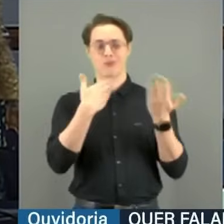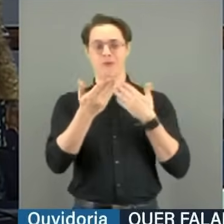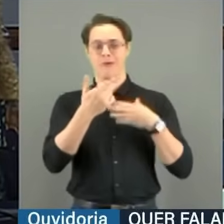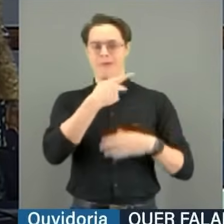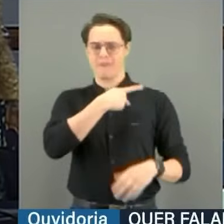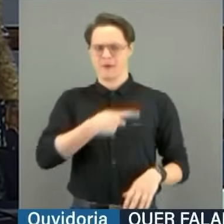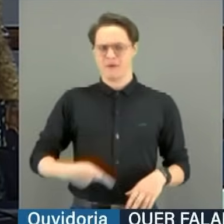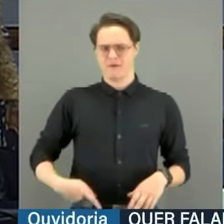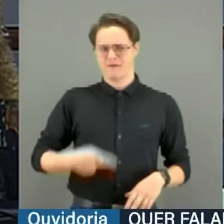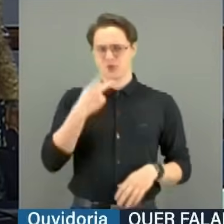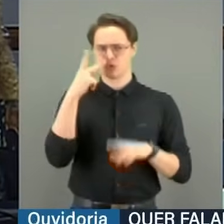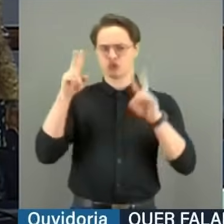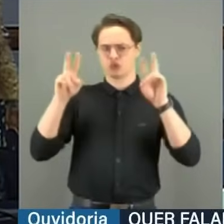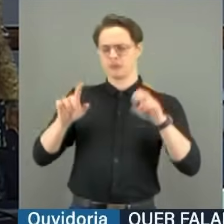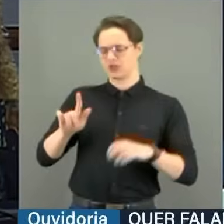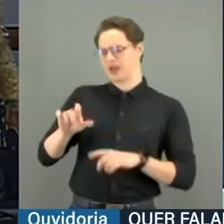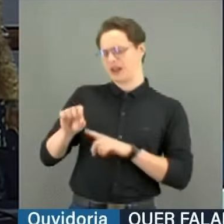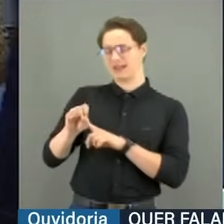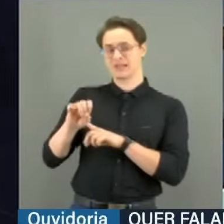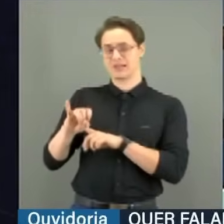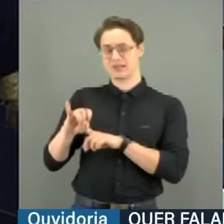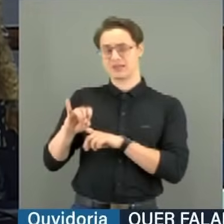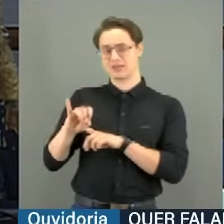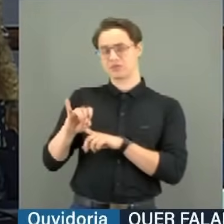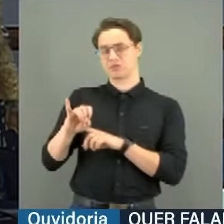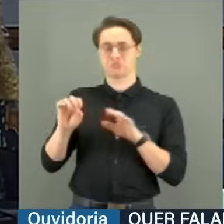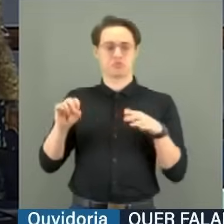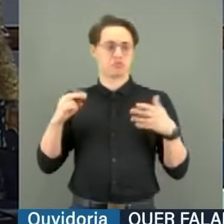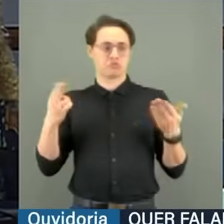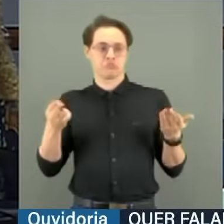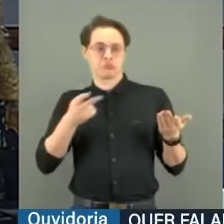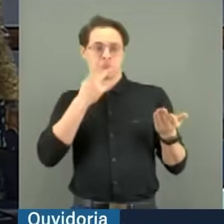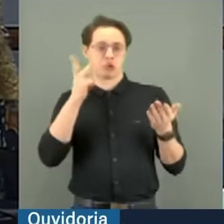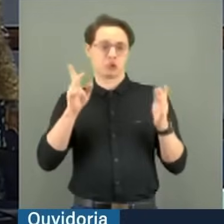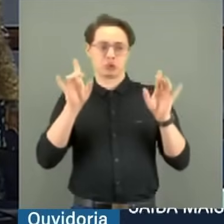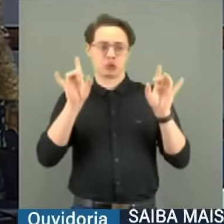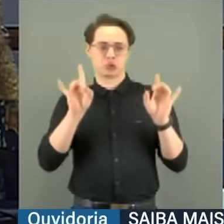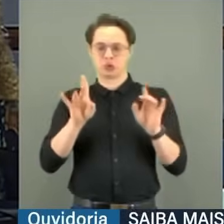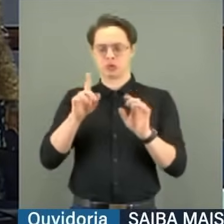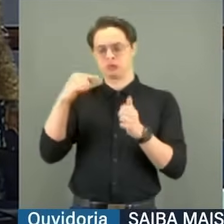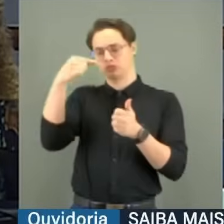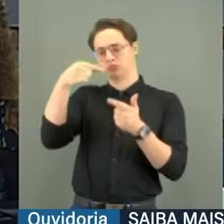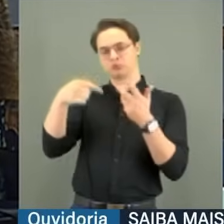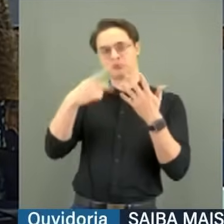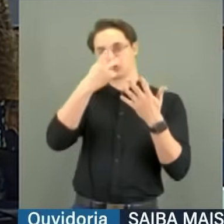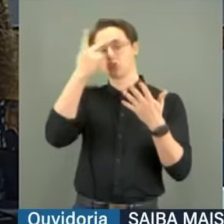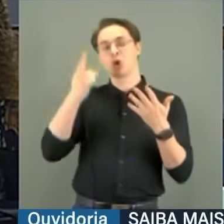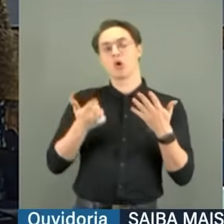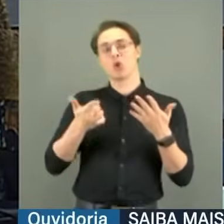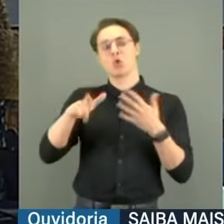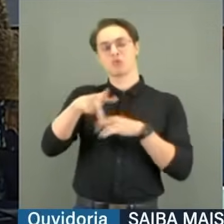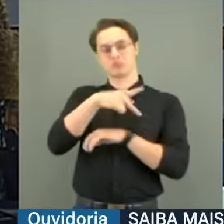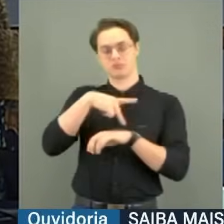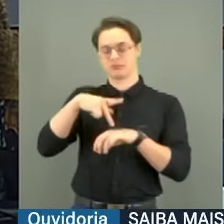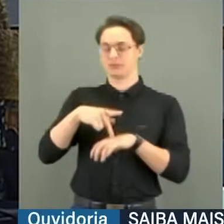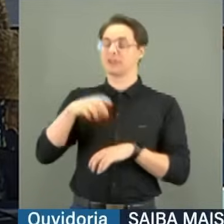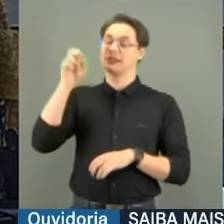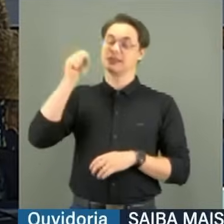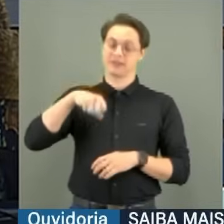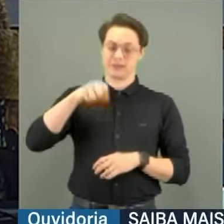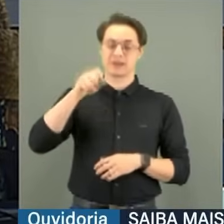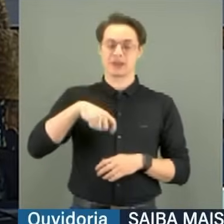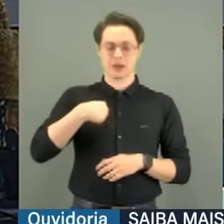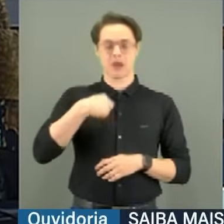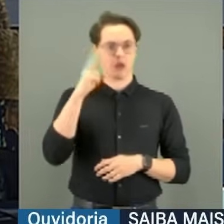falado GSI ou não teria falado? Teria falado apenas essas pessoas de outros países? Sim, eu me recordo que ele disse